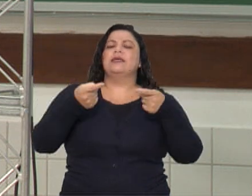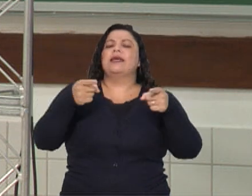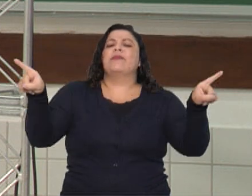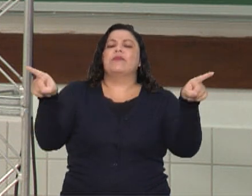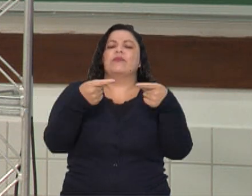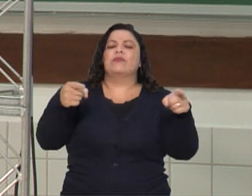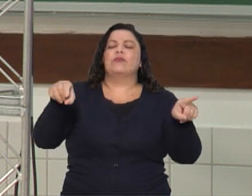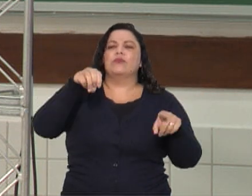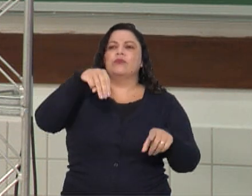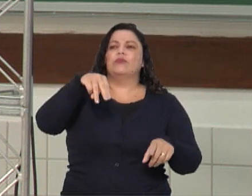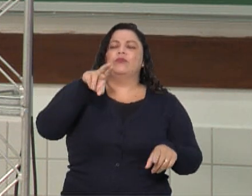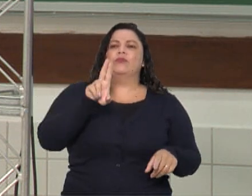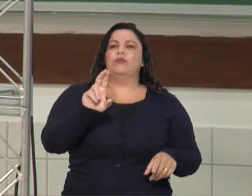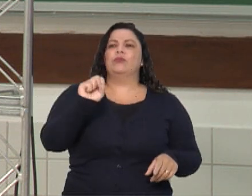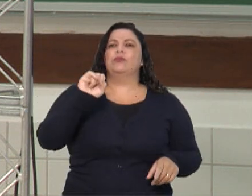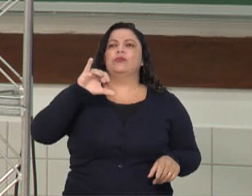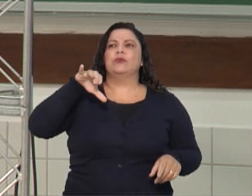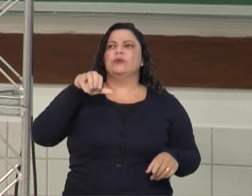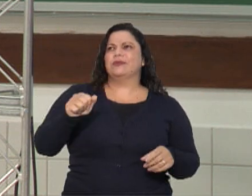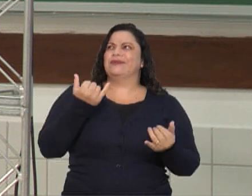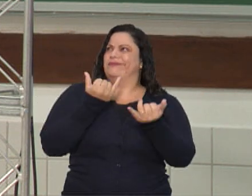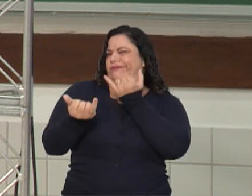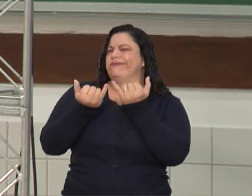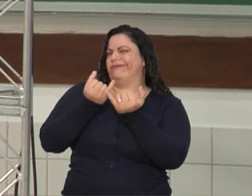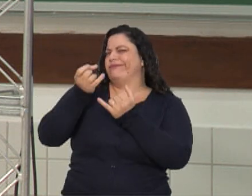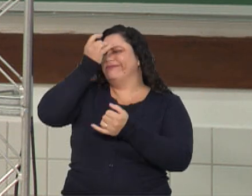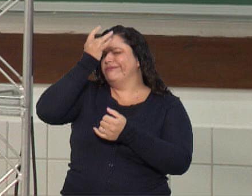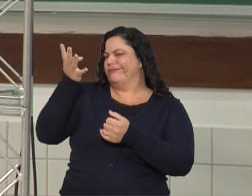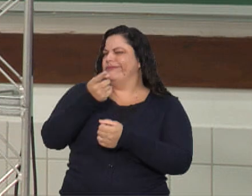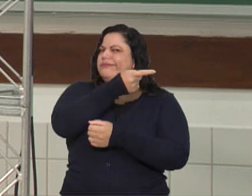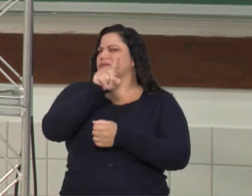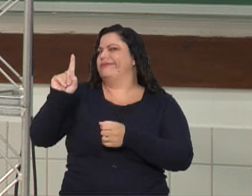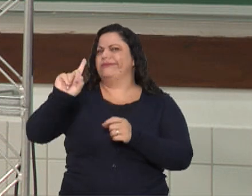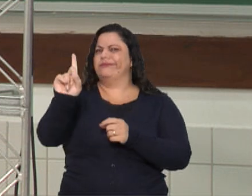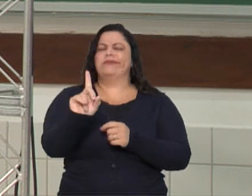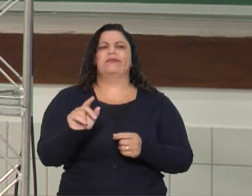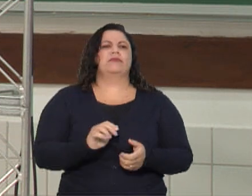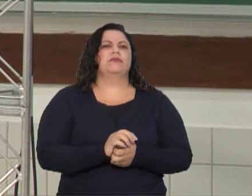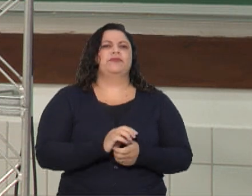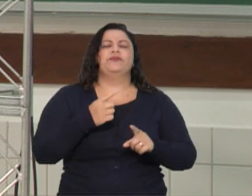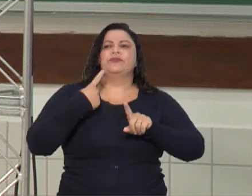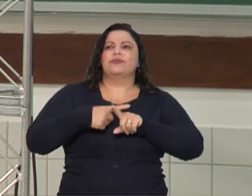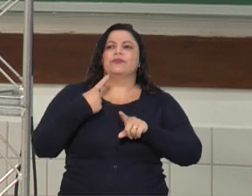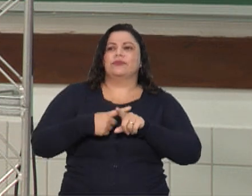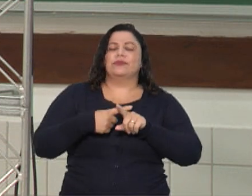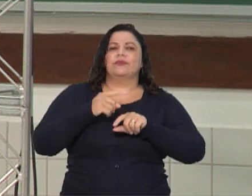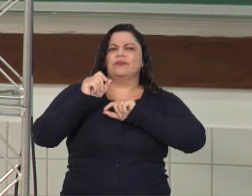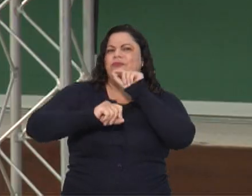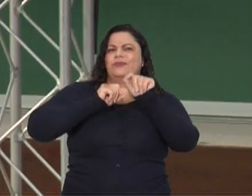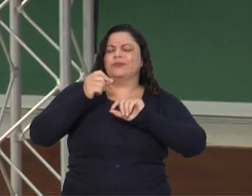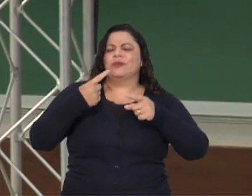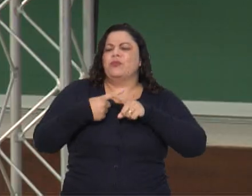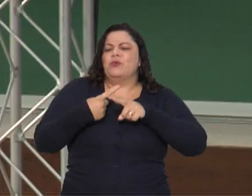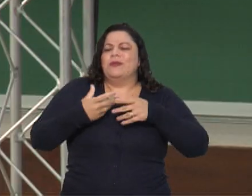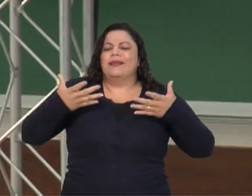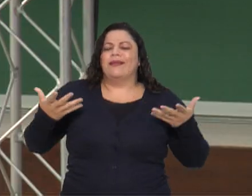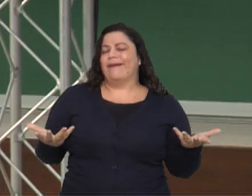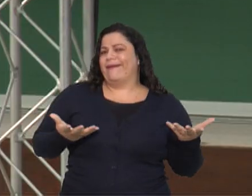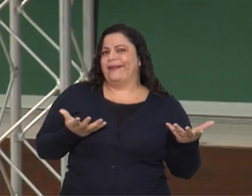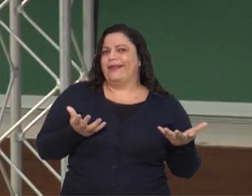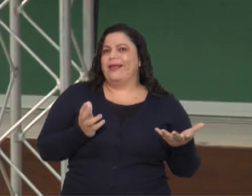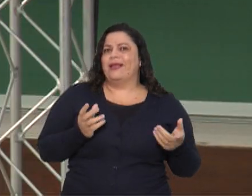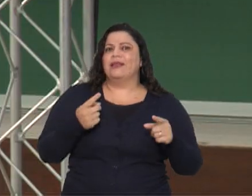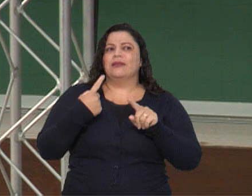música. A princípio parece fácil, mas não é nem um pouco. É que nem quando a gente pergunta o que é arte. Por que que não é fácil? Porque não é